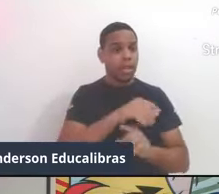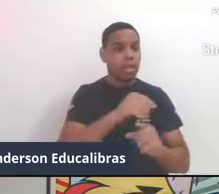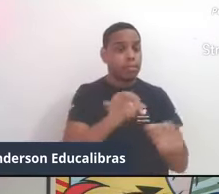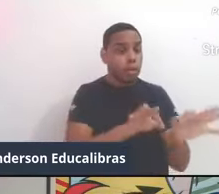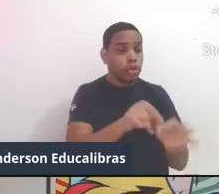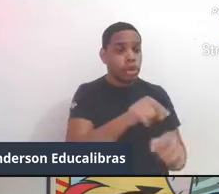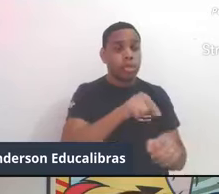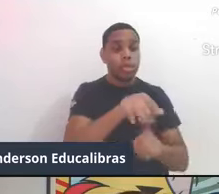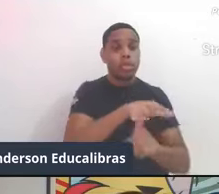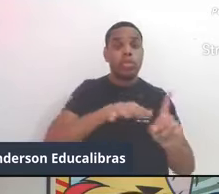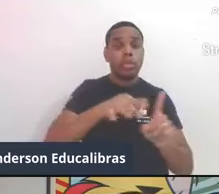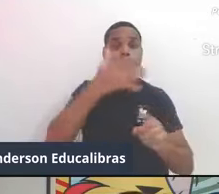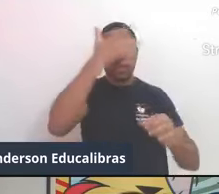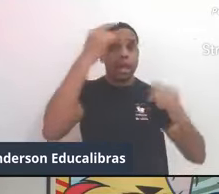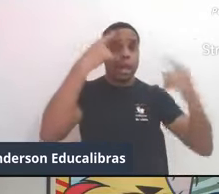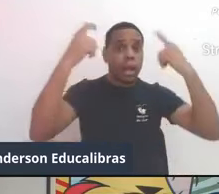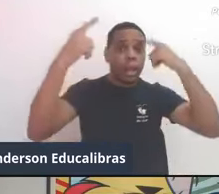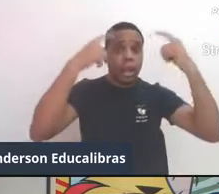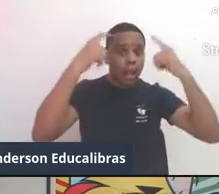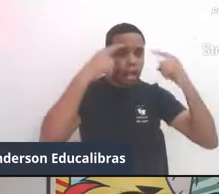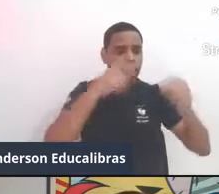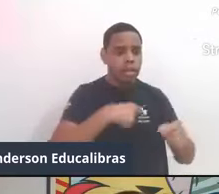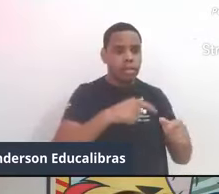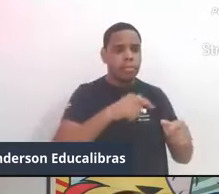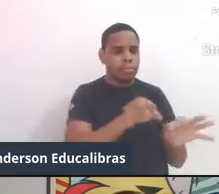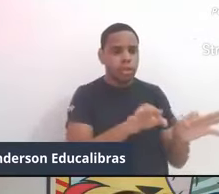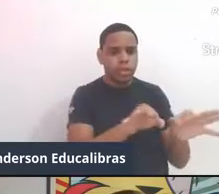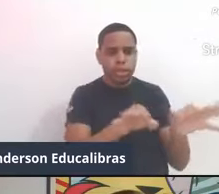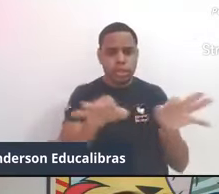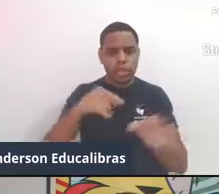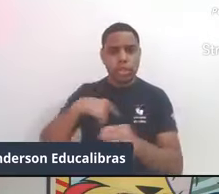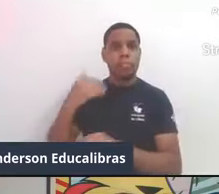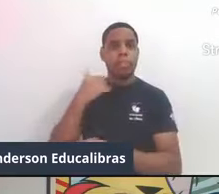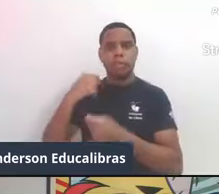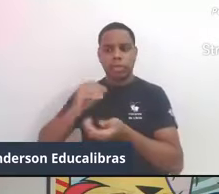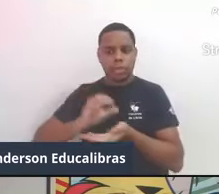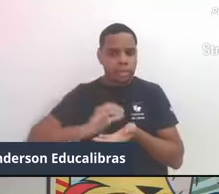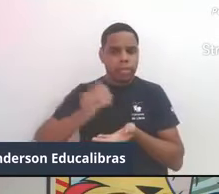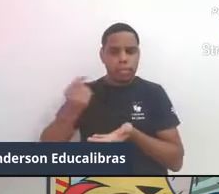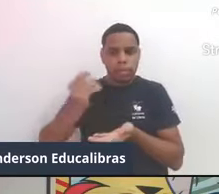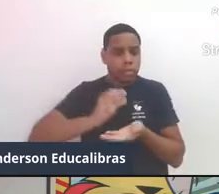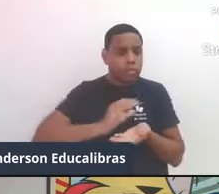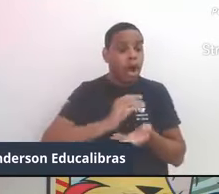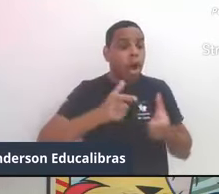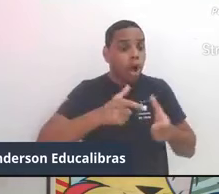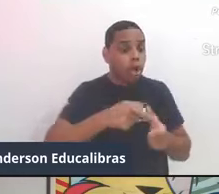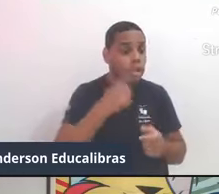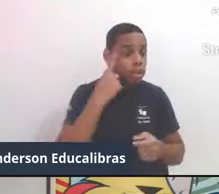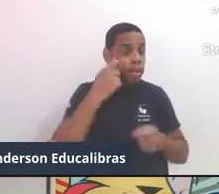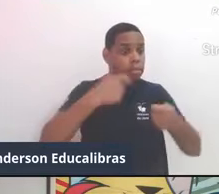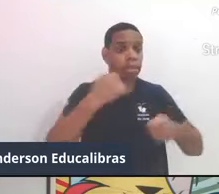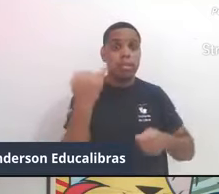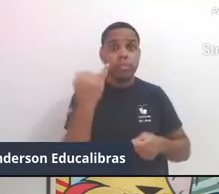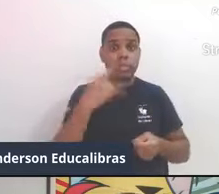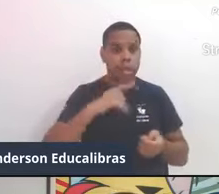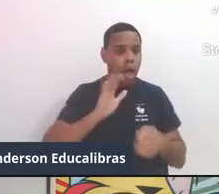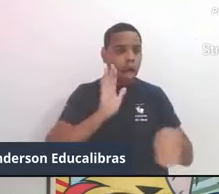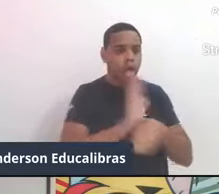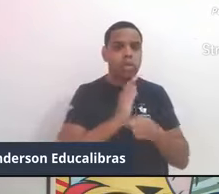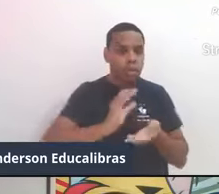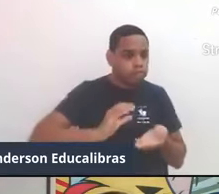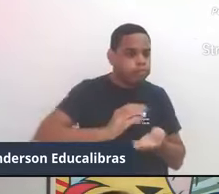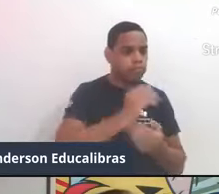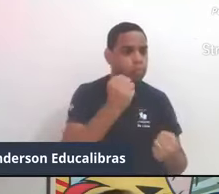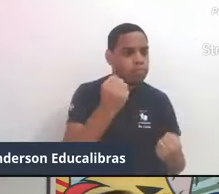um papel importantíssimo da gente chegar com recurso em iniciativas que precisam de suporte, né? Então, quando a